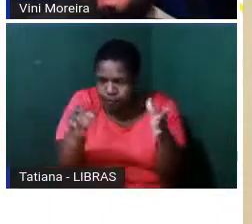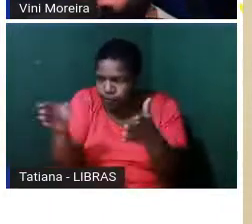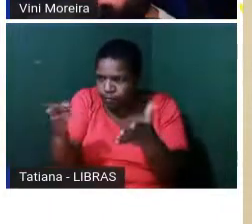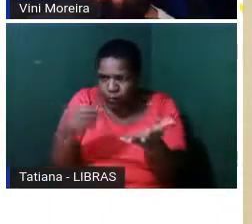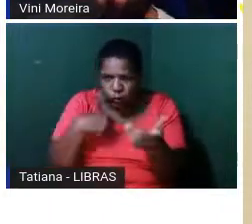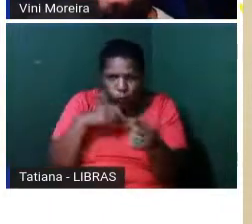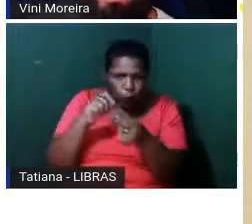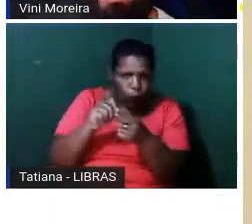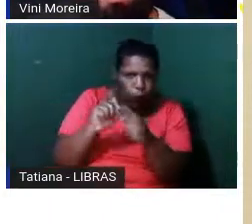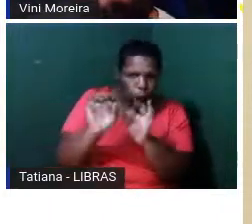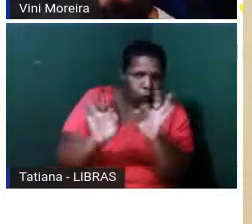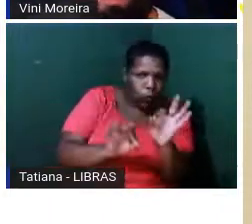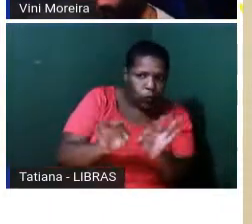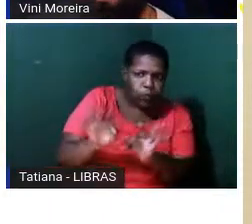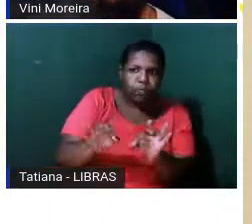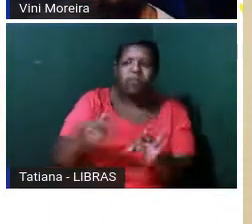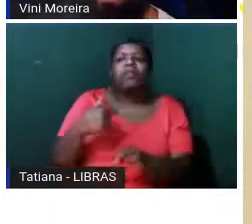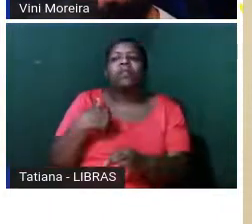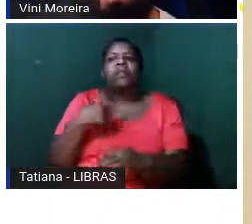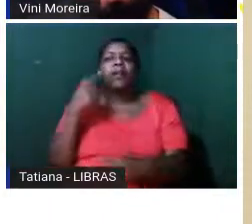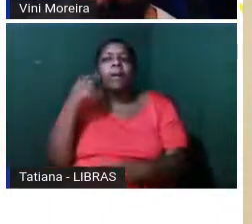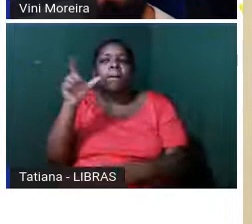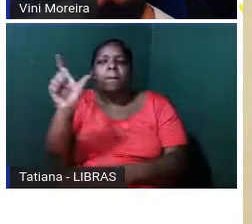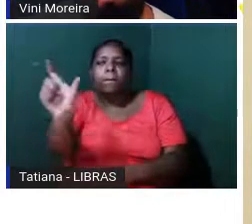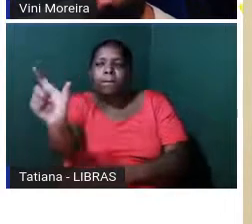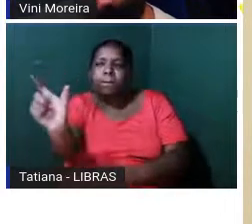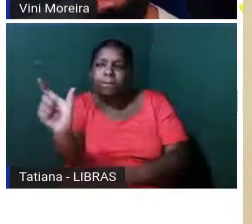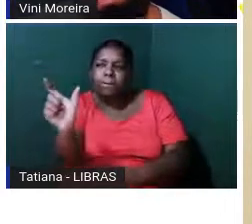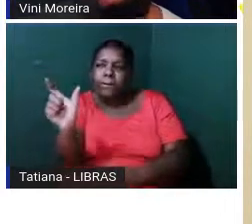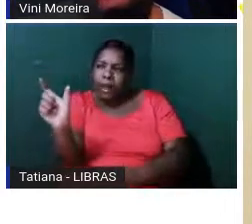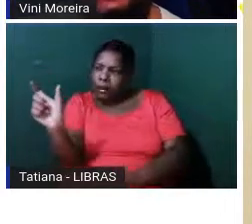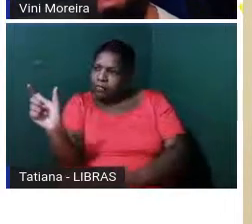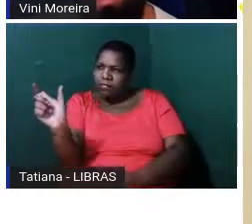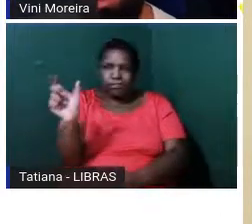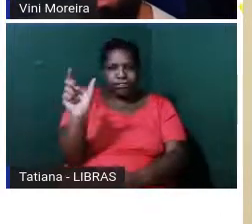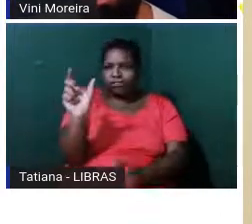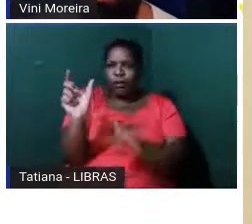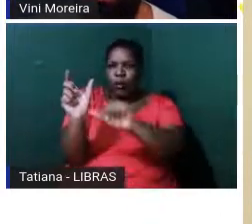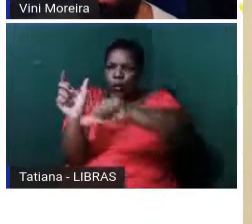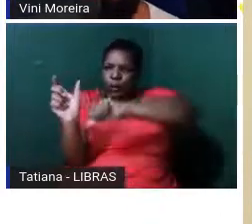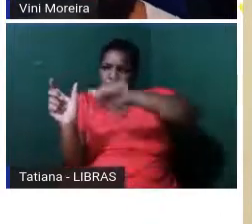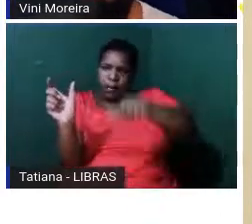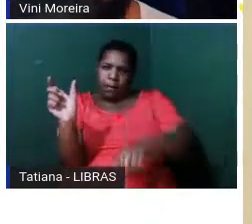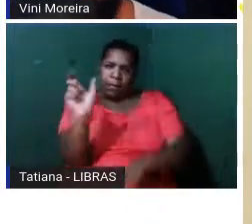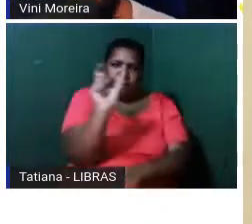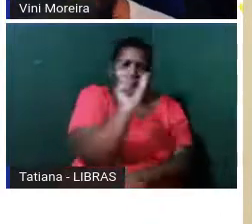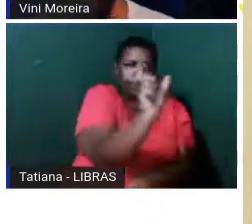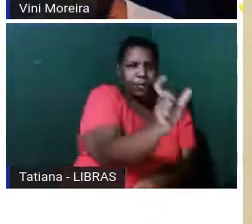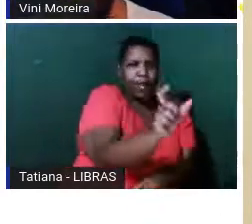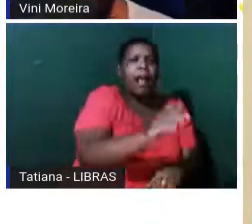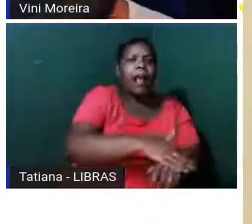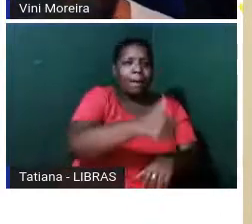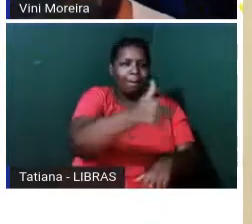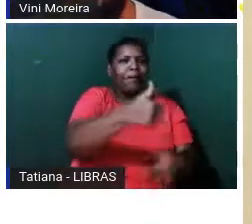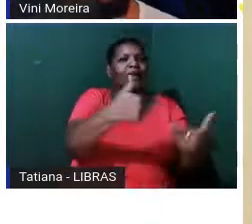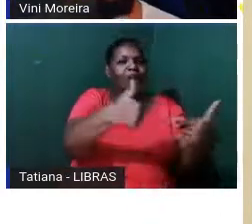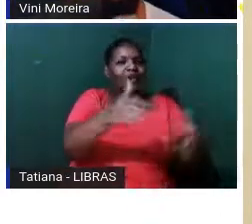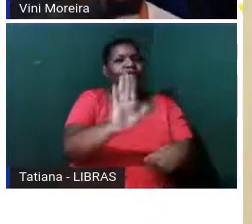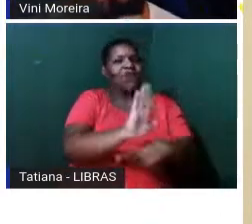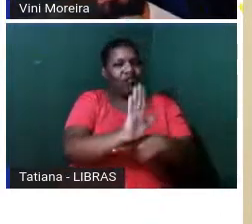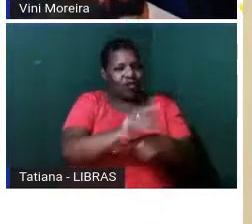você vai cortar as vezes pegar uma frase lá do final e colocar no começo porque isso vai melhorar o